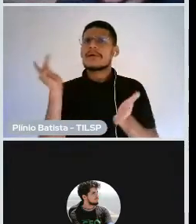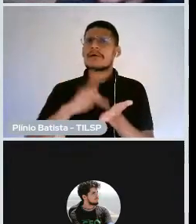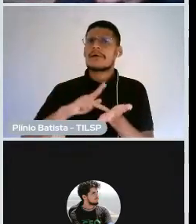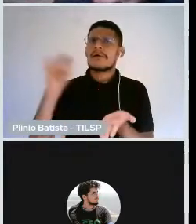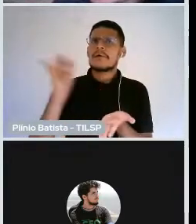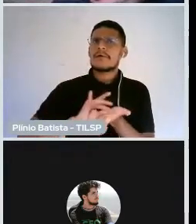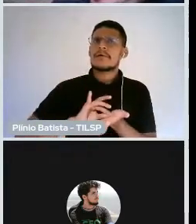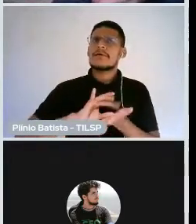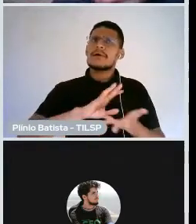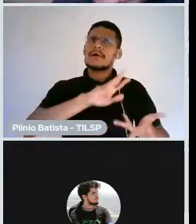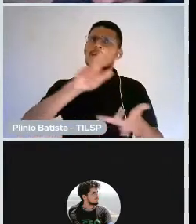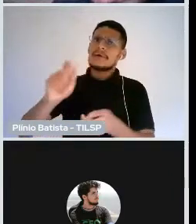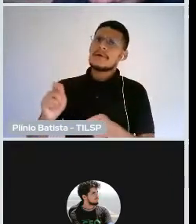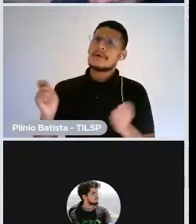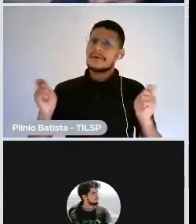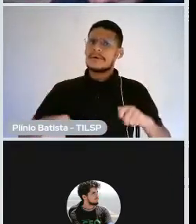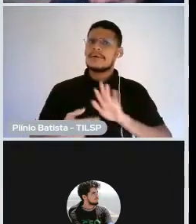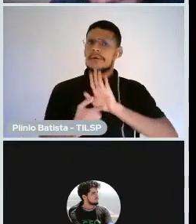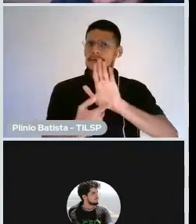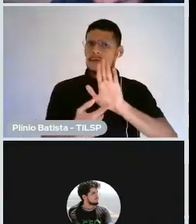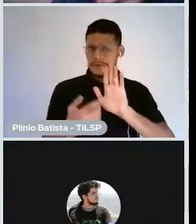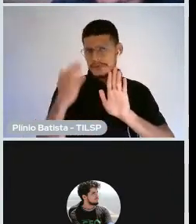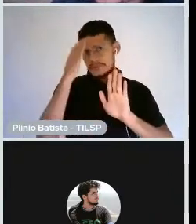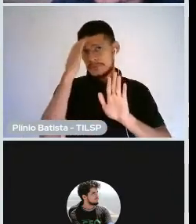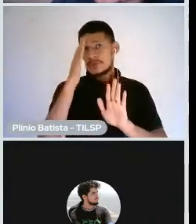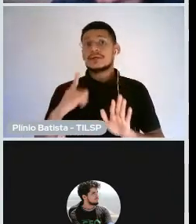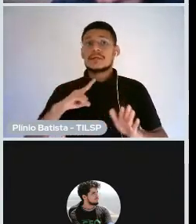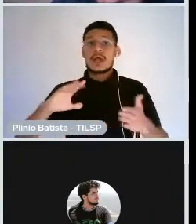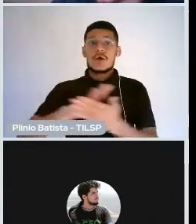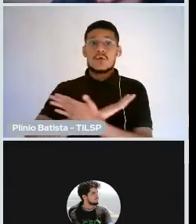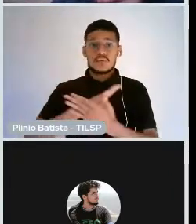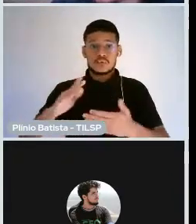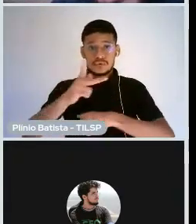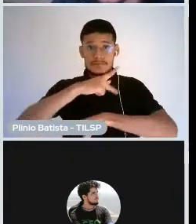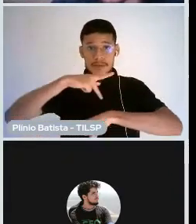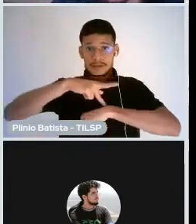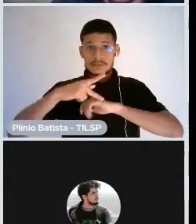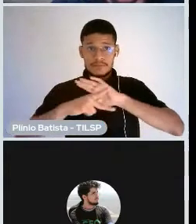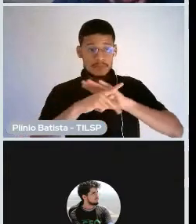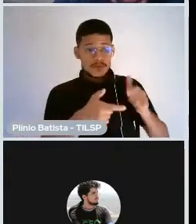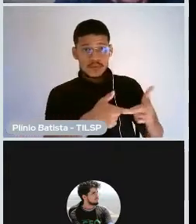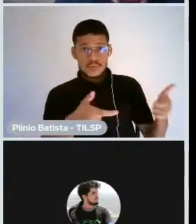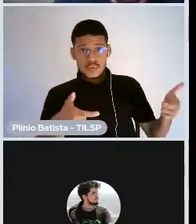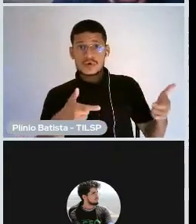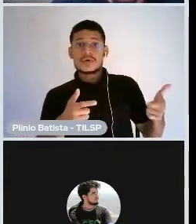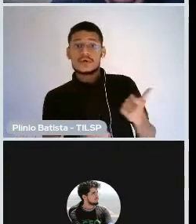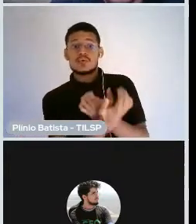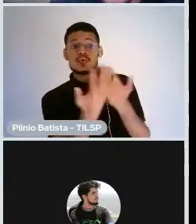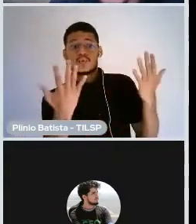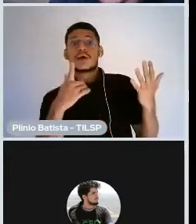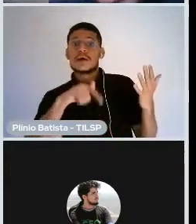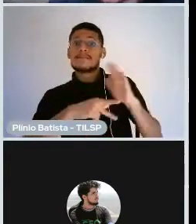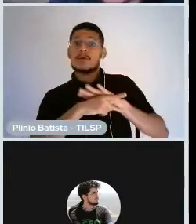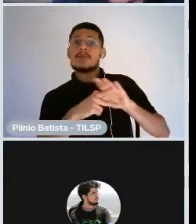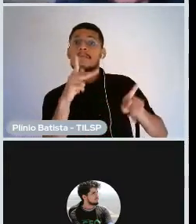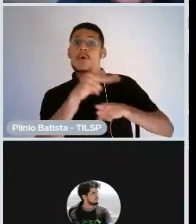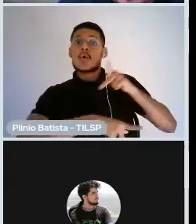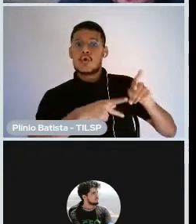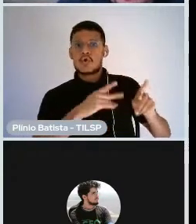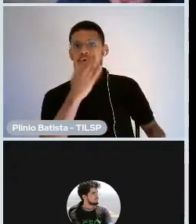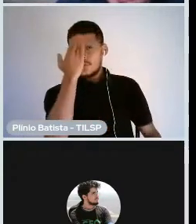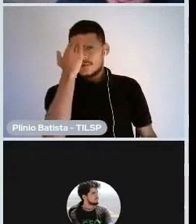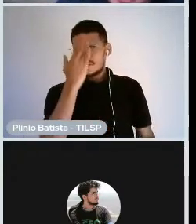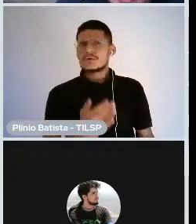todo. Os países que possuem altos valores totais de população são chamados de populosos. Um país ele pode ser populoso e não